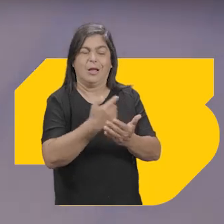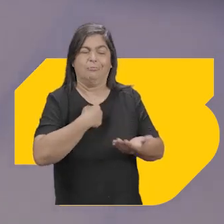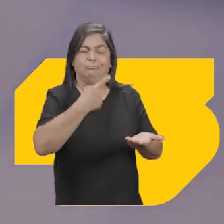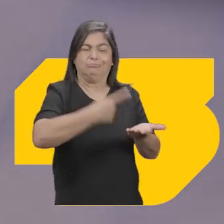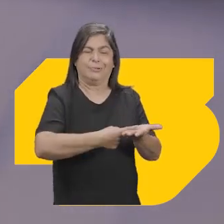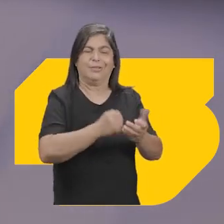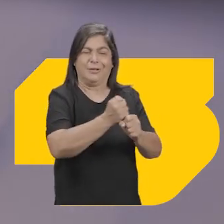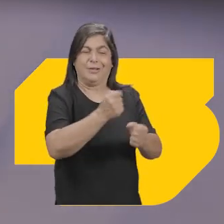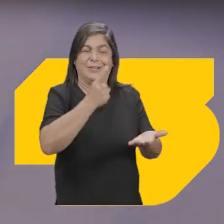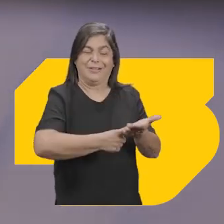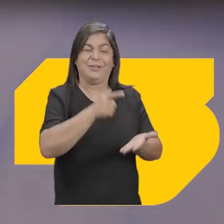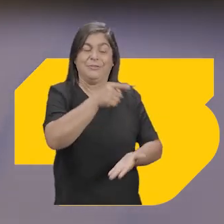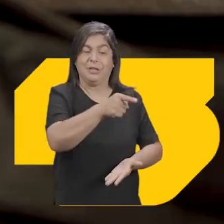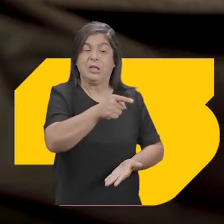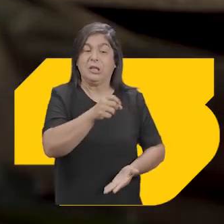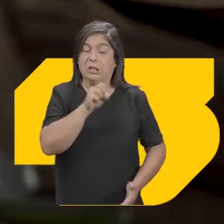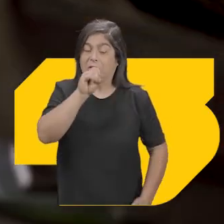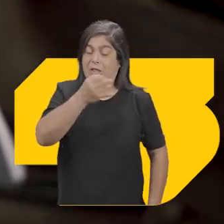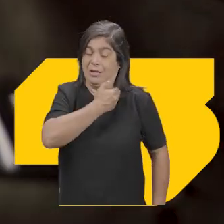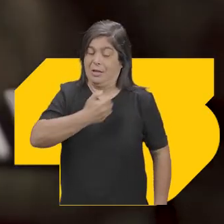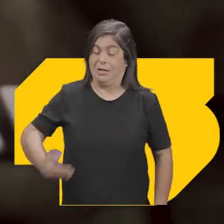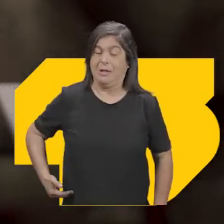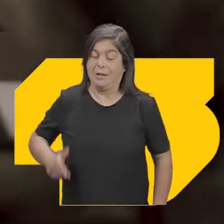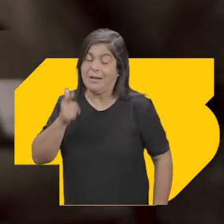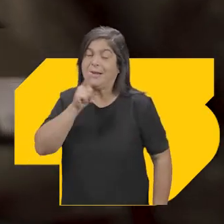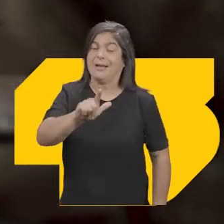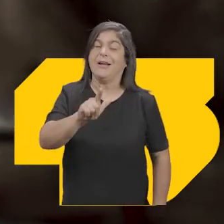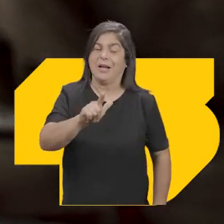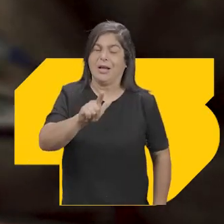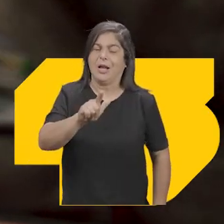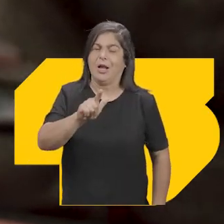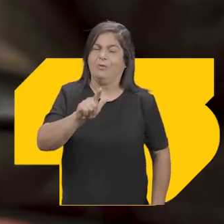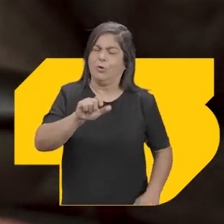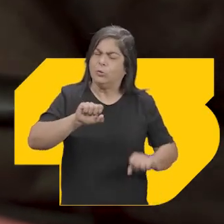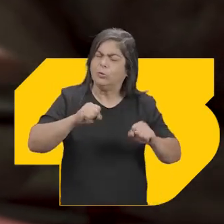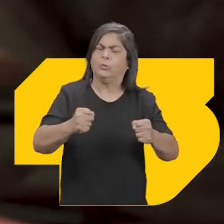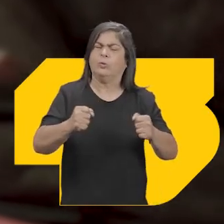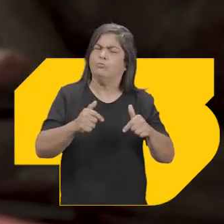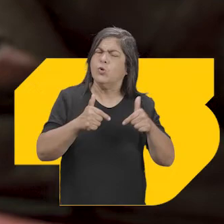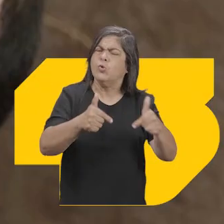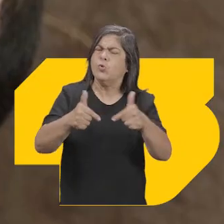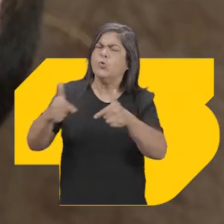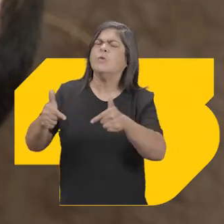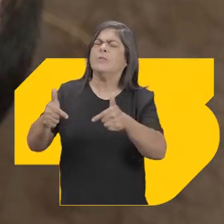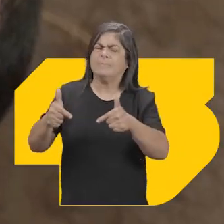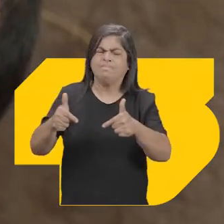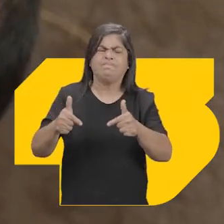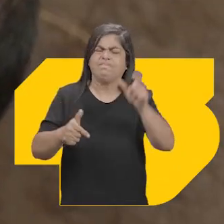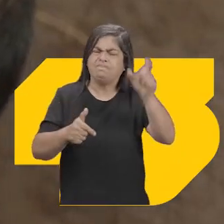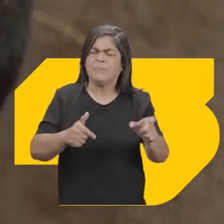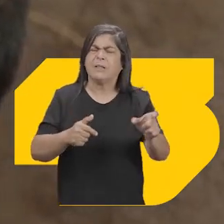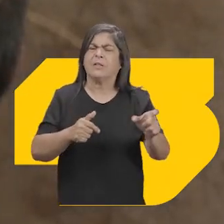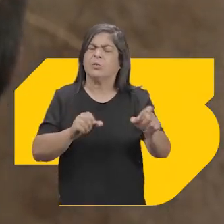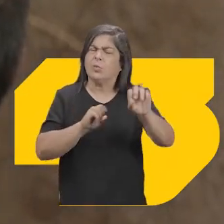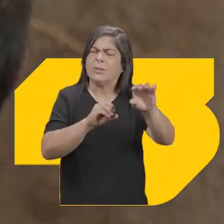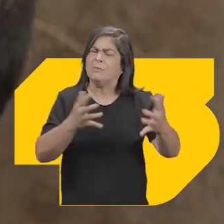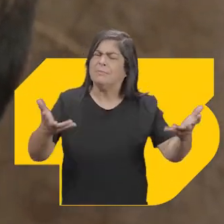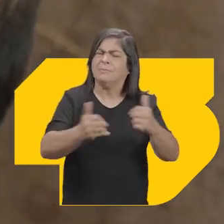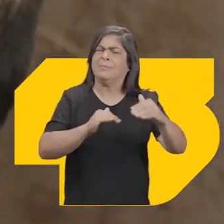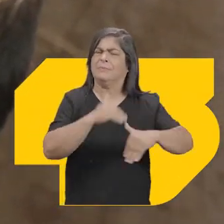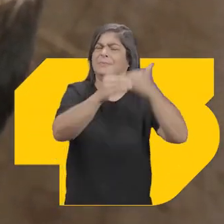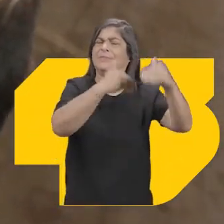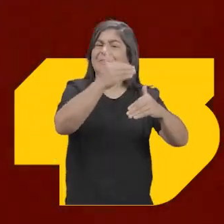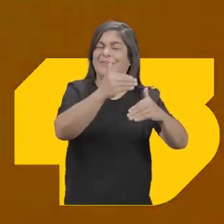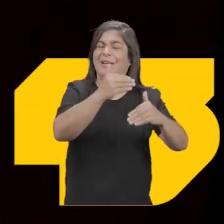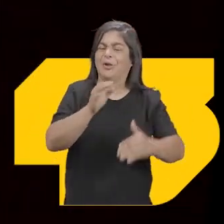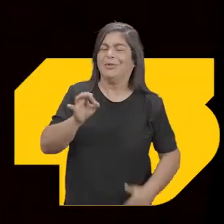quero assumir o compromisso com você que, se eu me eleger governador, eu vou fazer de tudo, para você ter uma educação cada vez